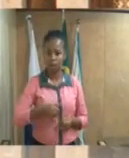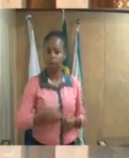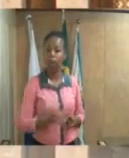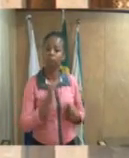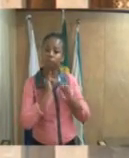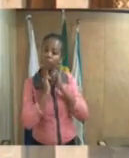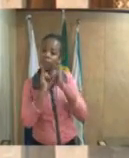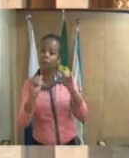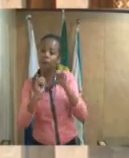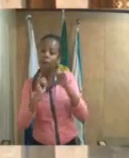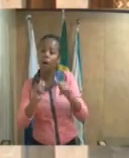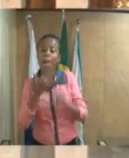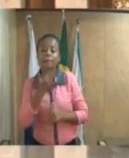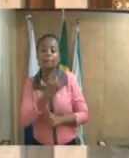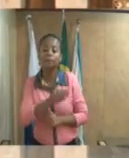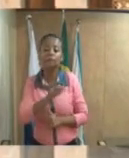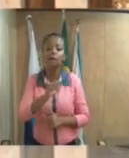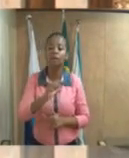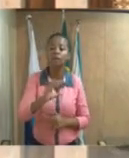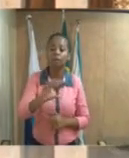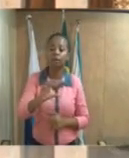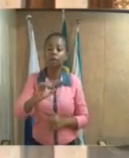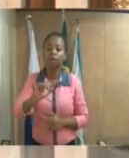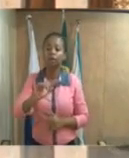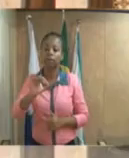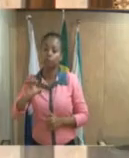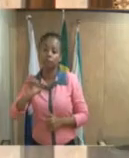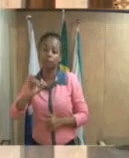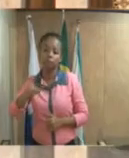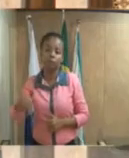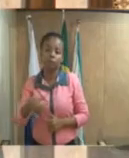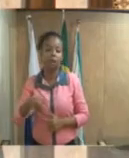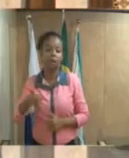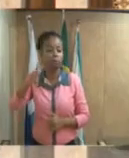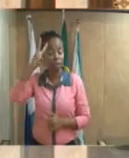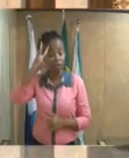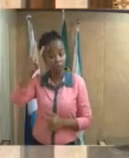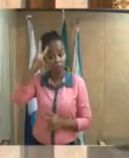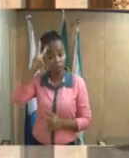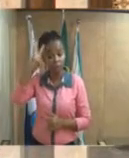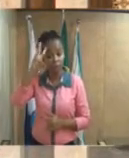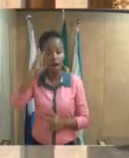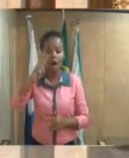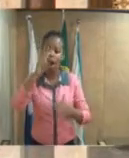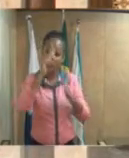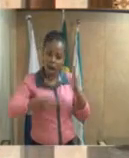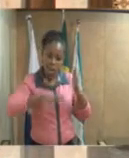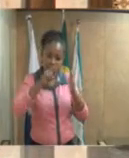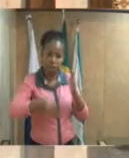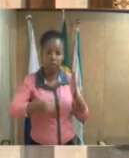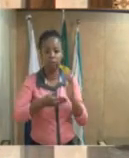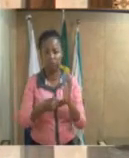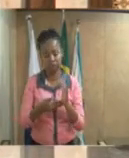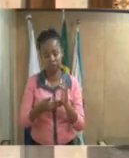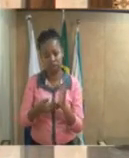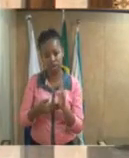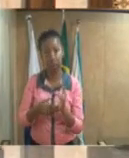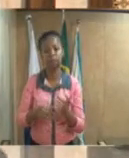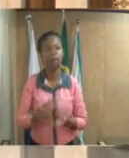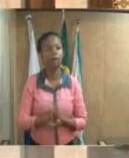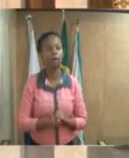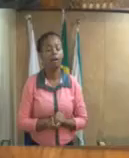e, posteriormente, na terça-feira, vai ser lido em plenário dessa casa. Por ordem de inscrição, vereador Marcos